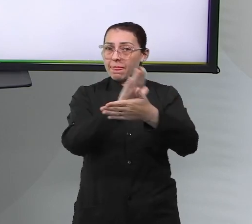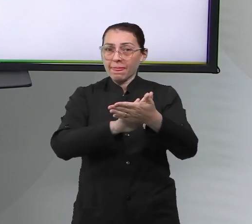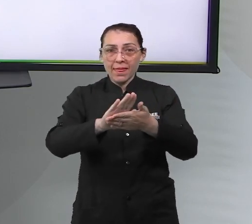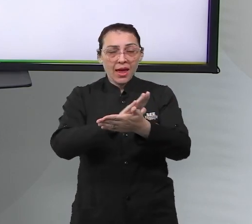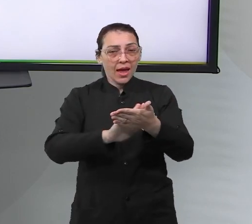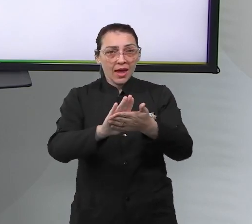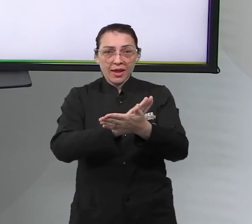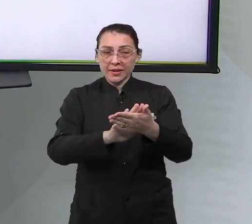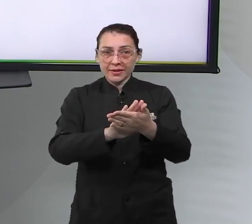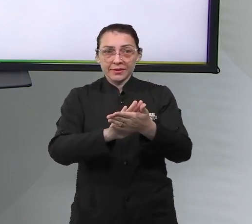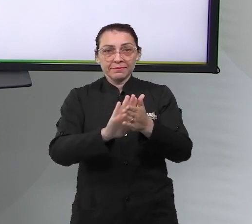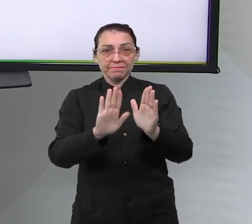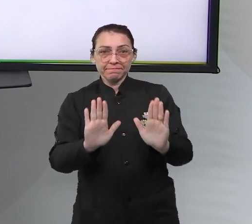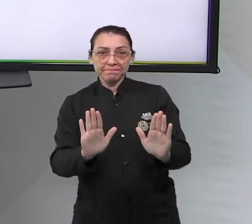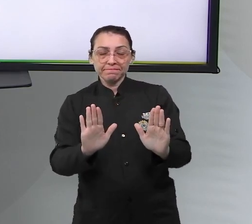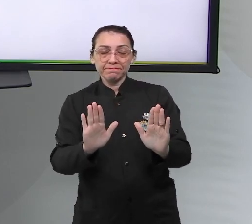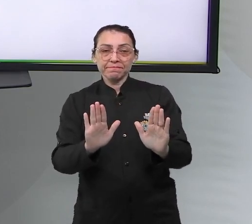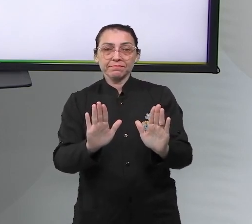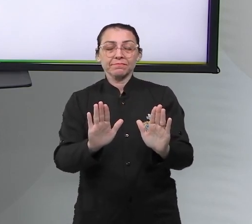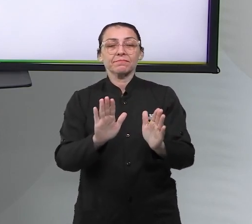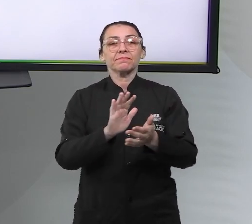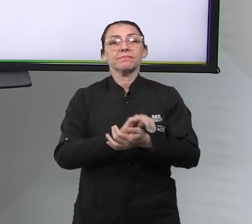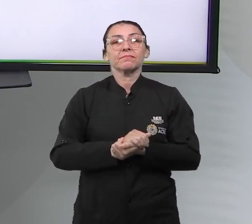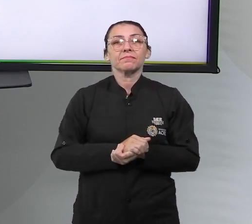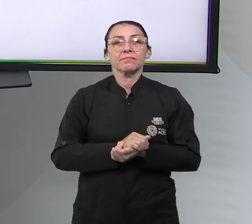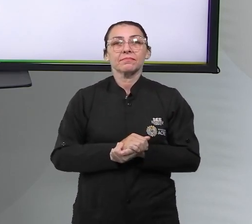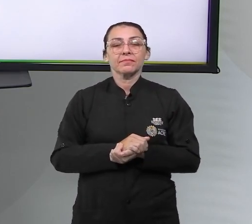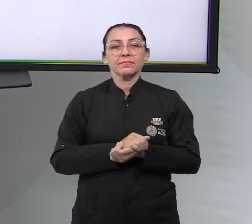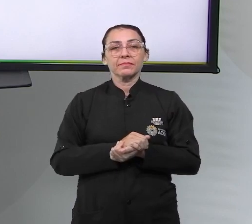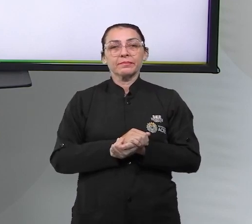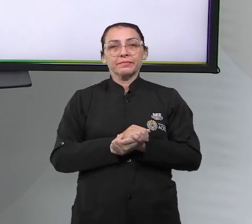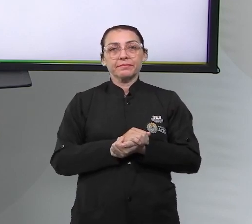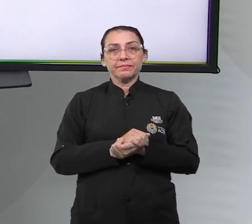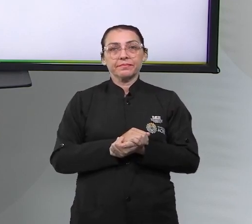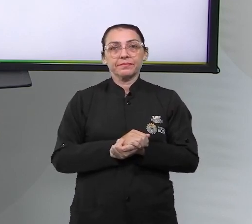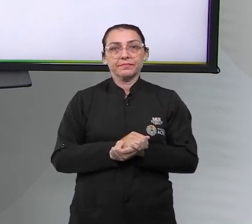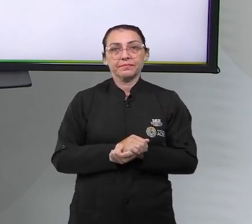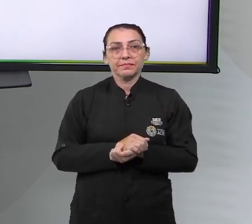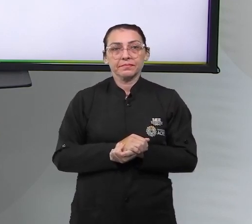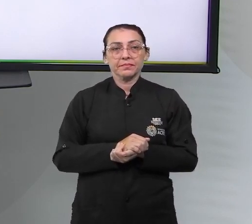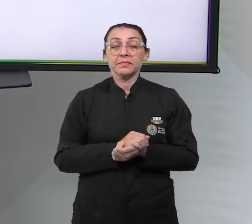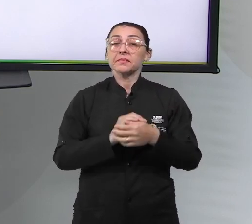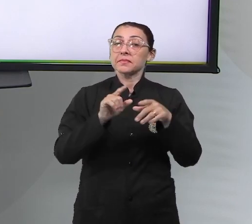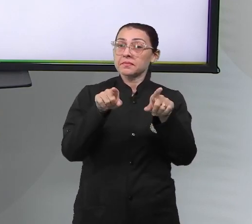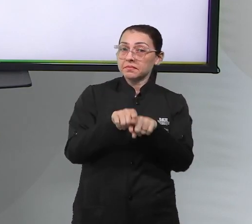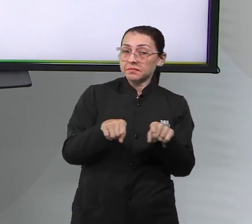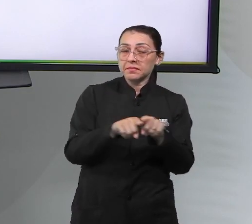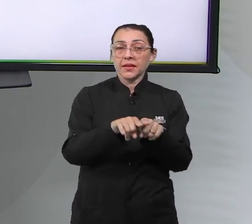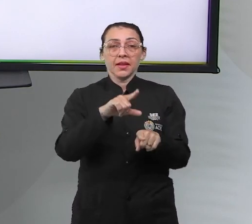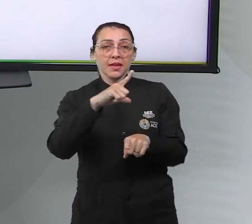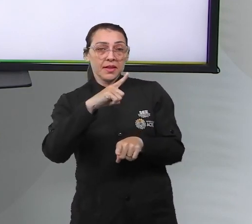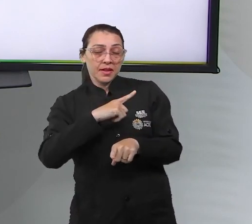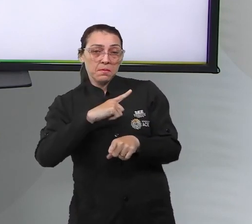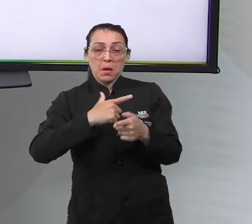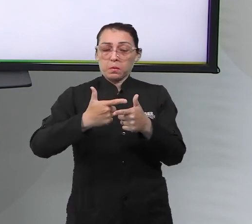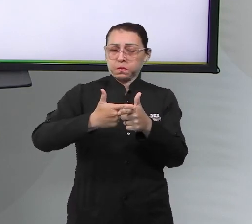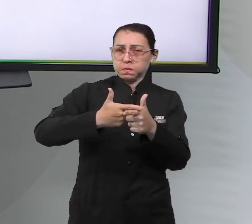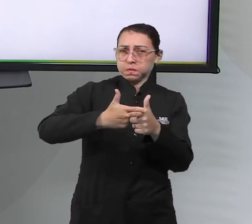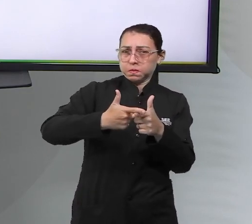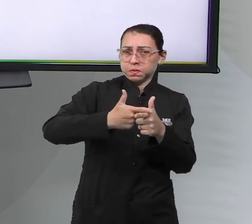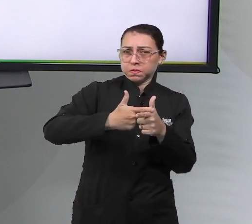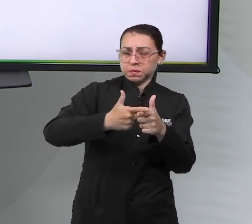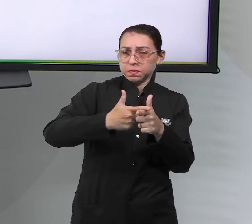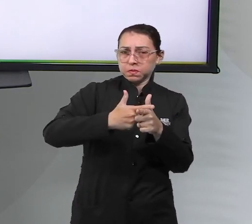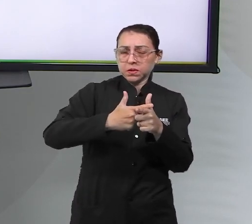acesso ao trabalho formal, que é o trabalho com carteira assinada. E ainda temos esse grande problema,